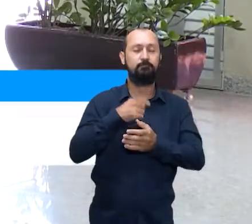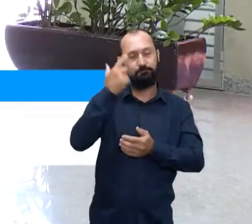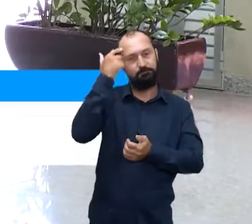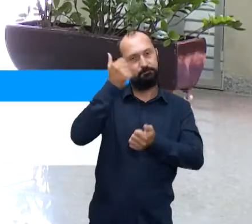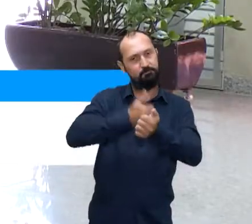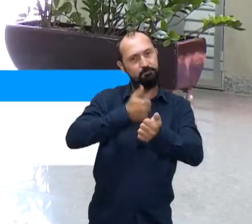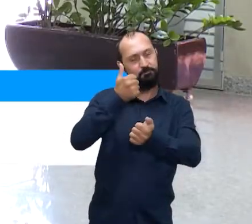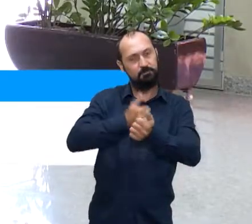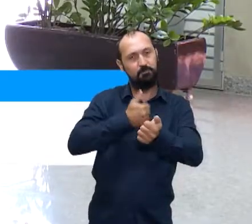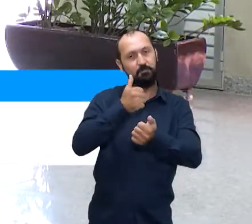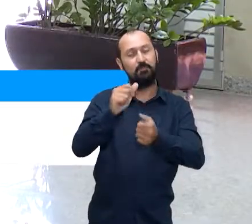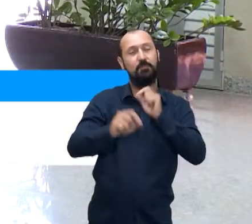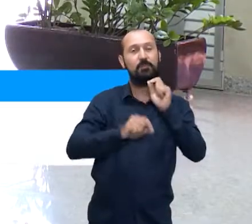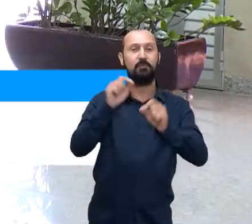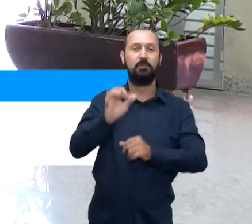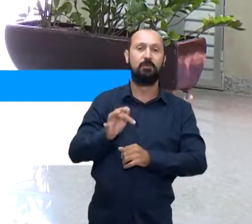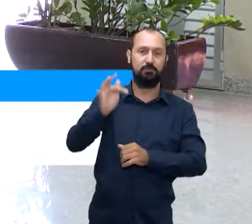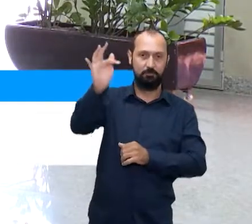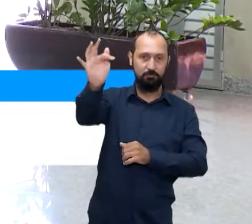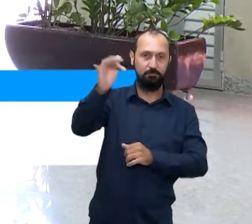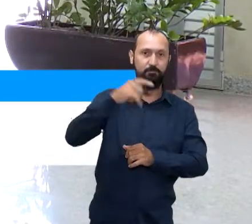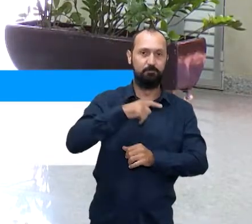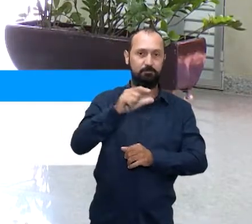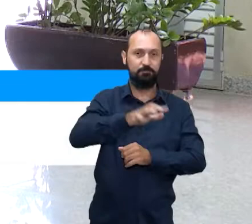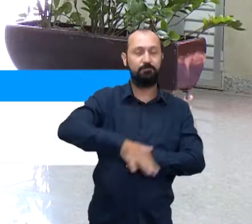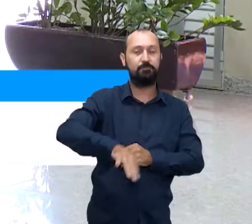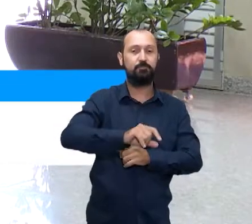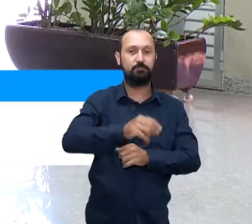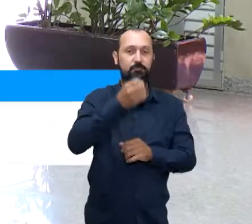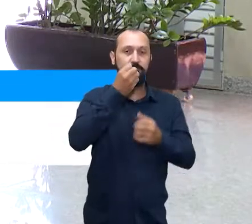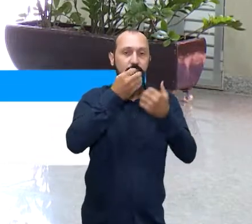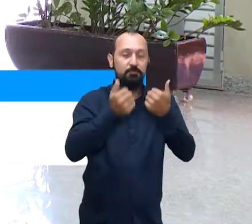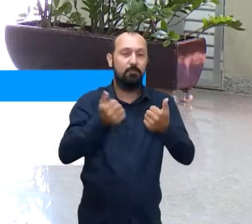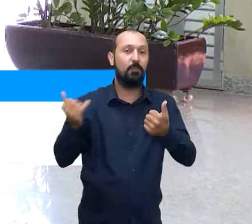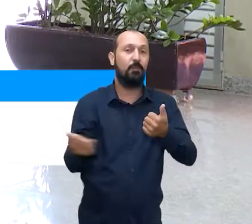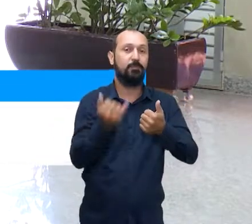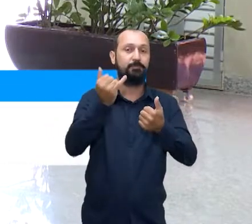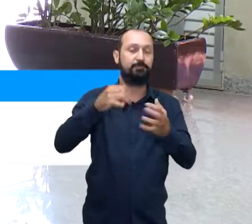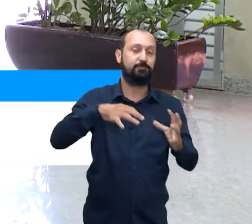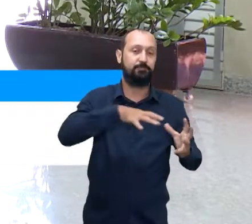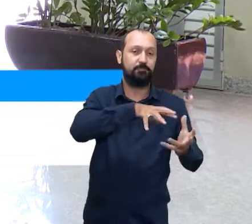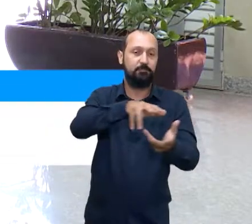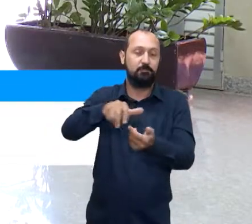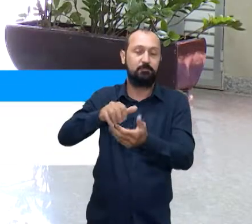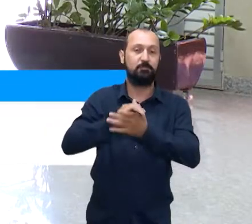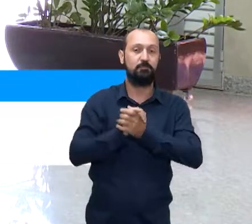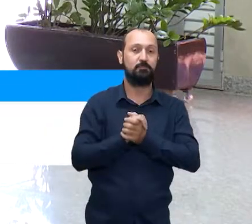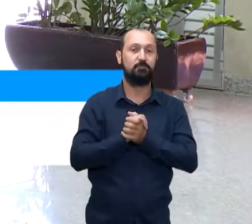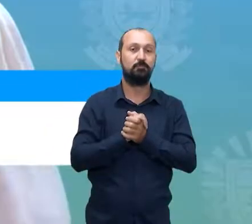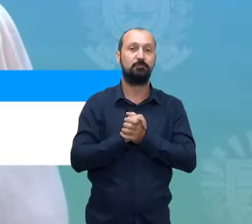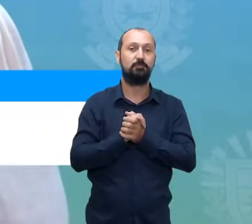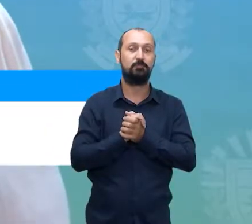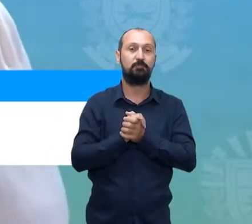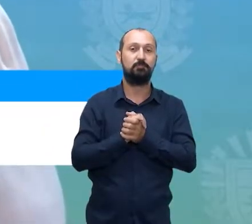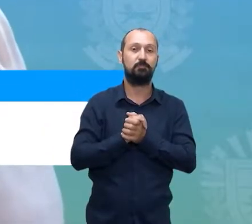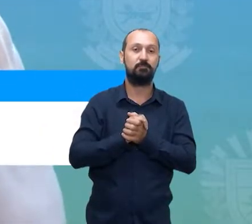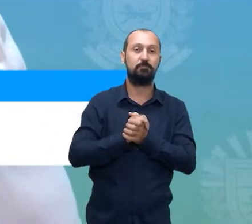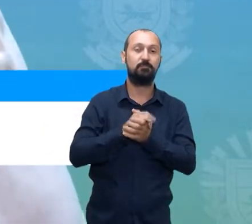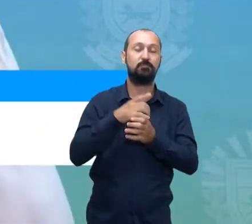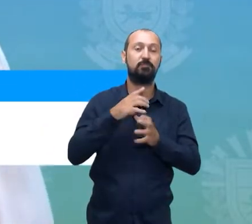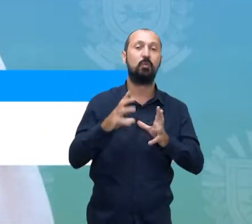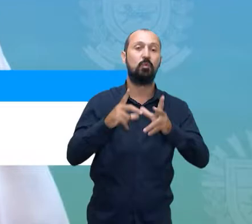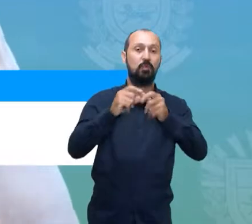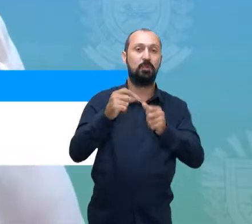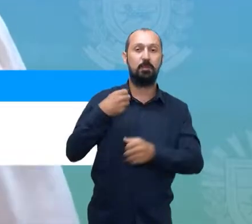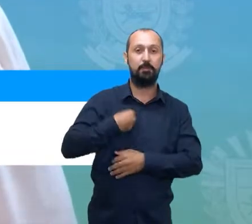e reúne reflexões a respeito do futuro a esse bem tão importante para o planeta. Todos